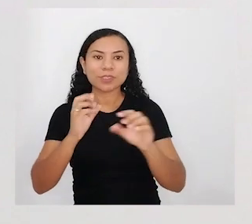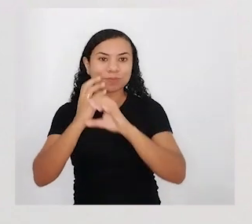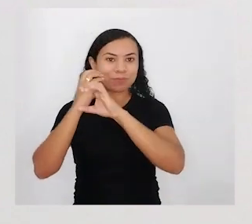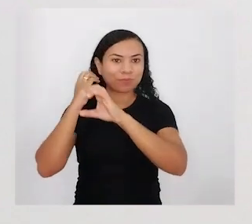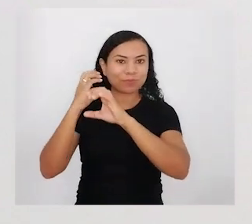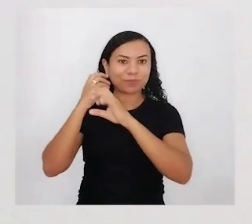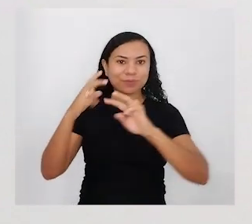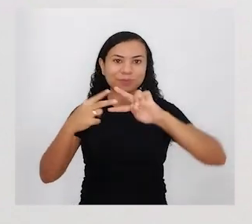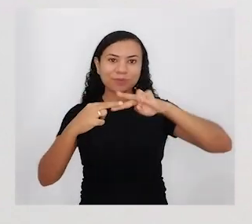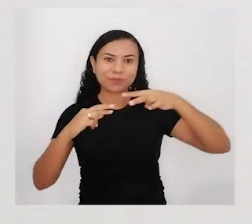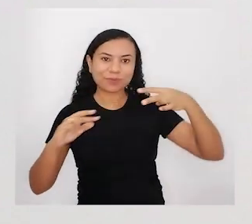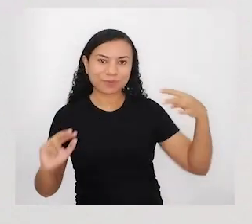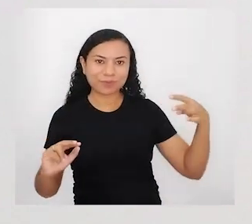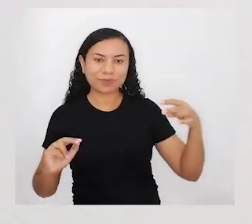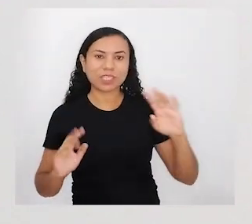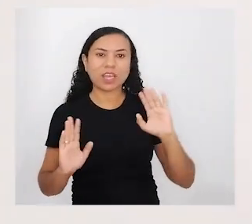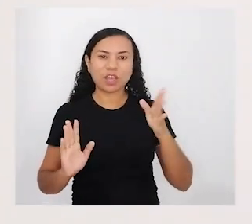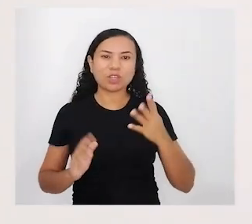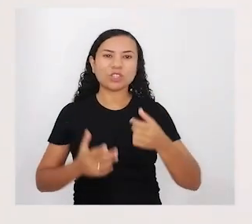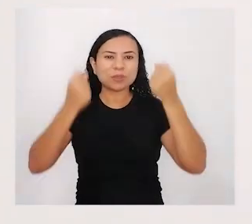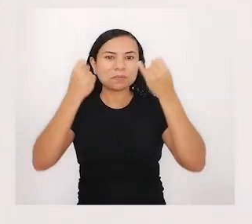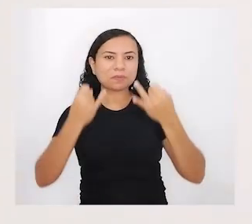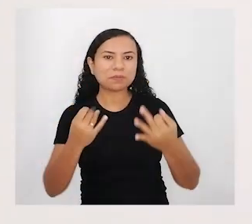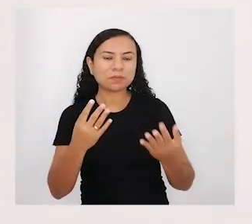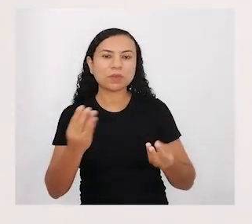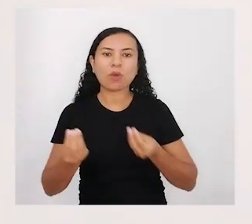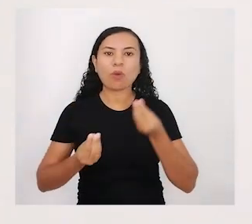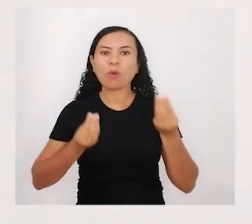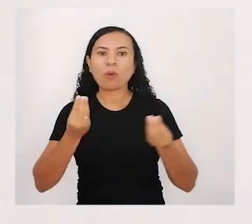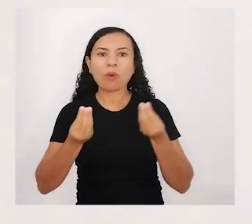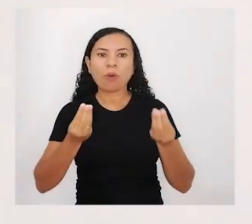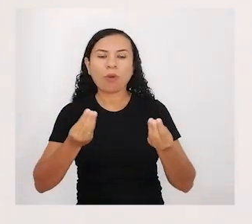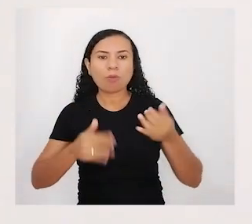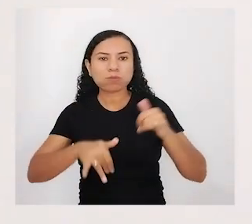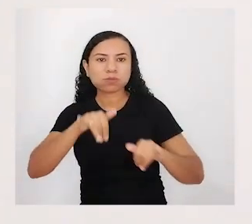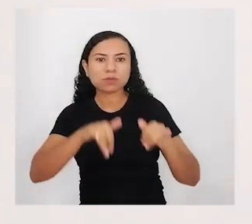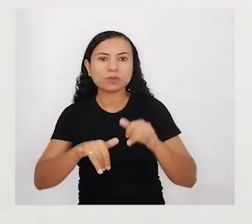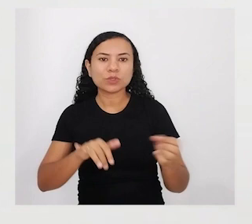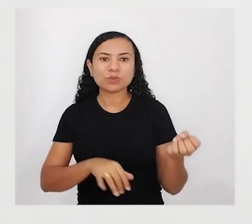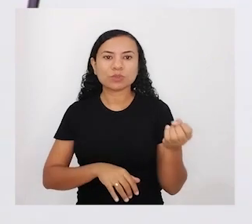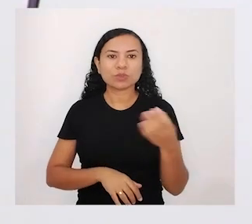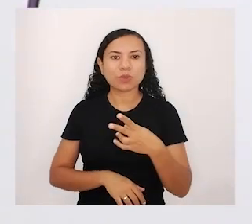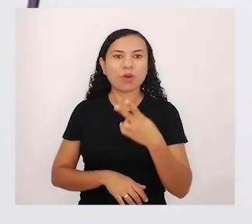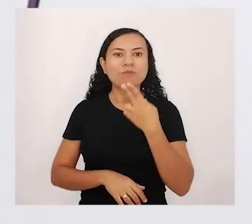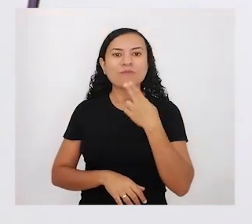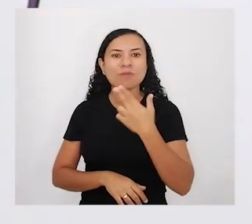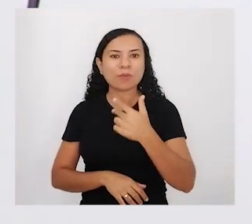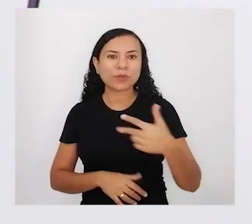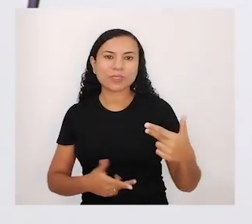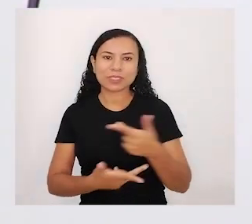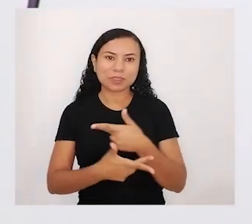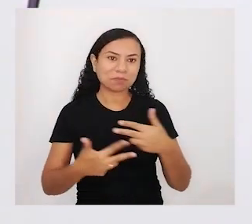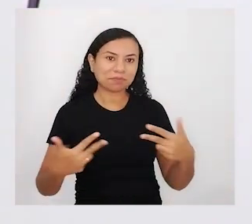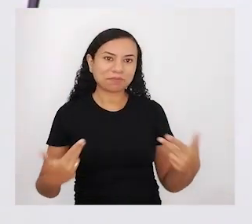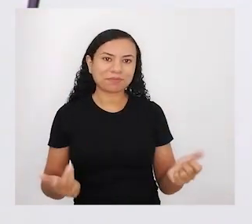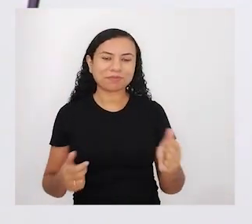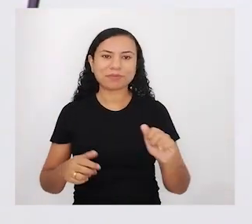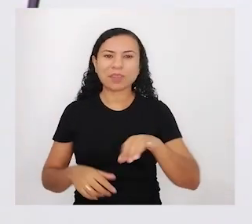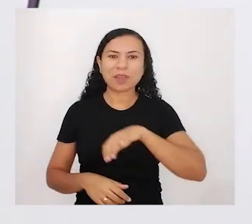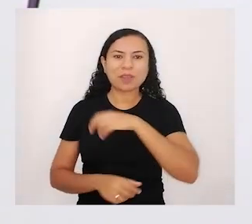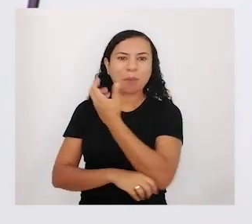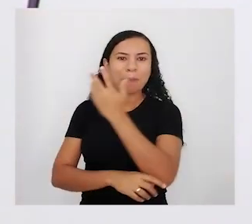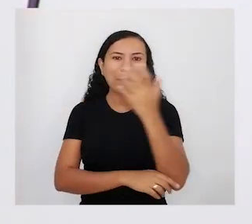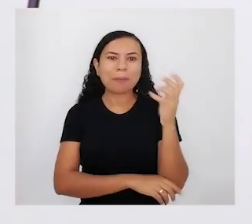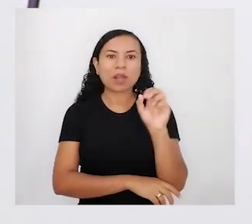Nós já falamos bastante sobre a modificação de micro-organismos, produção de novas proteínas, plantas e animais transgênicos, e tudo isso